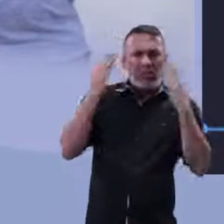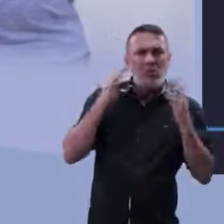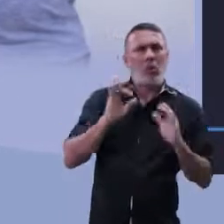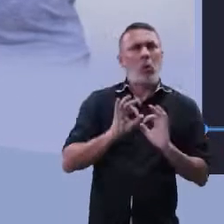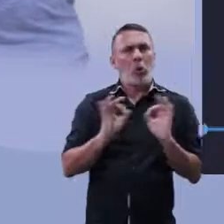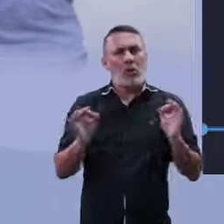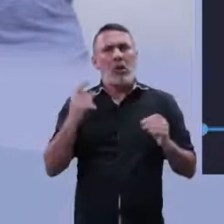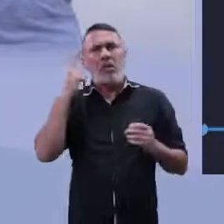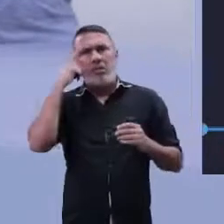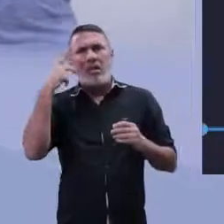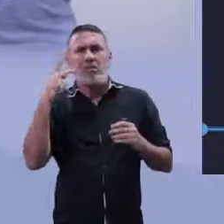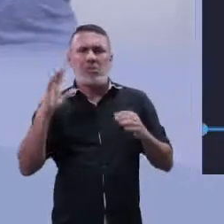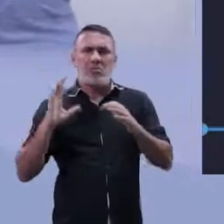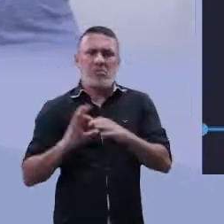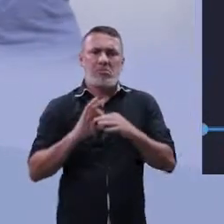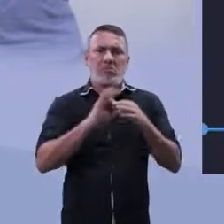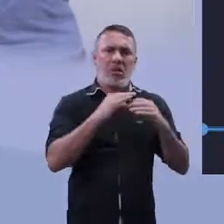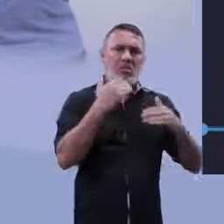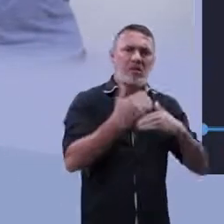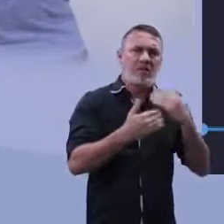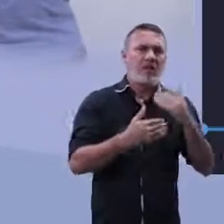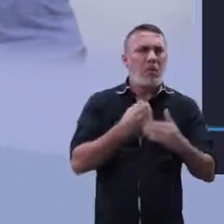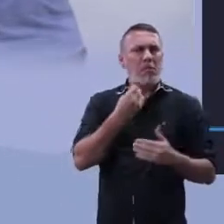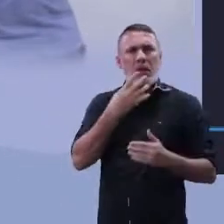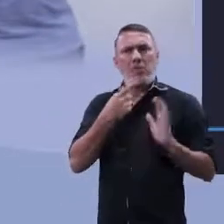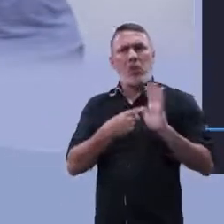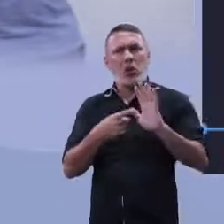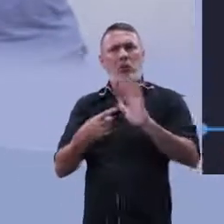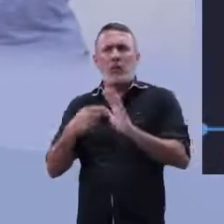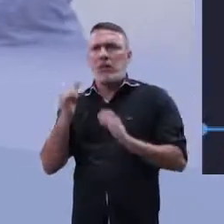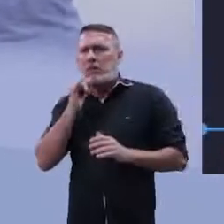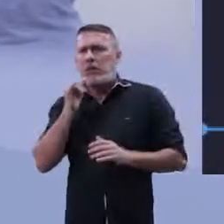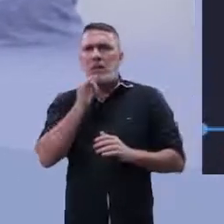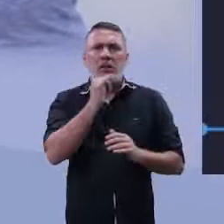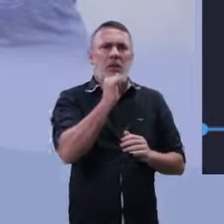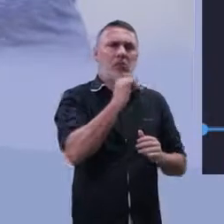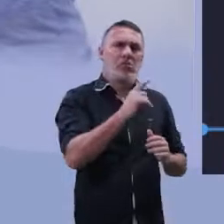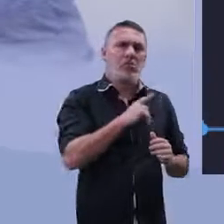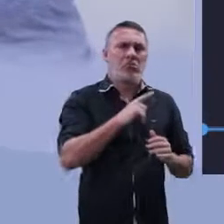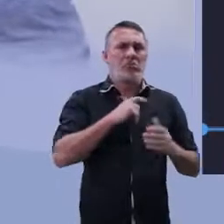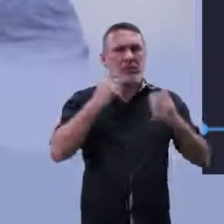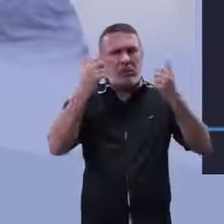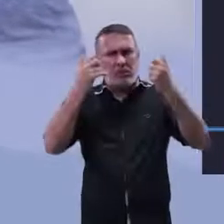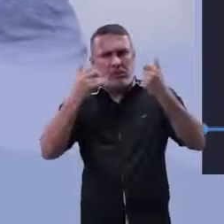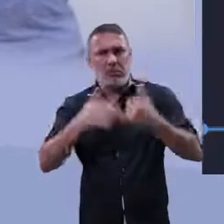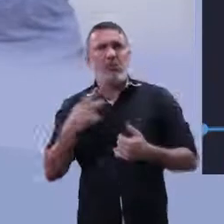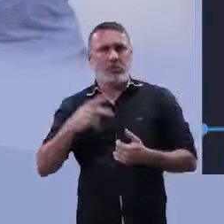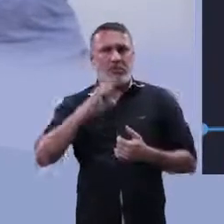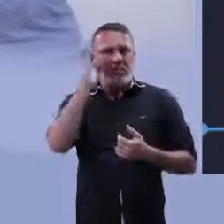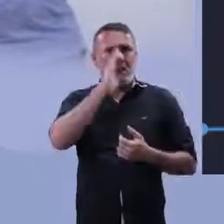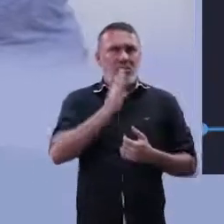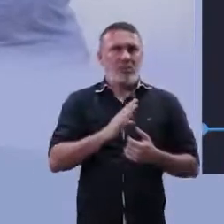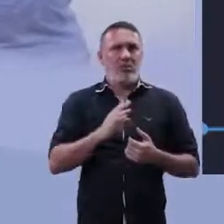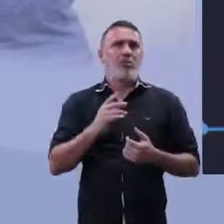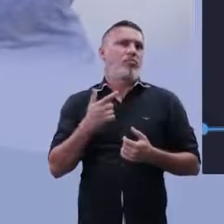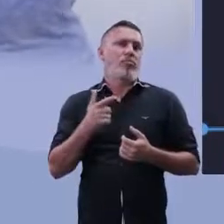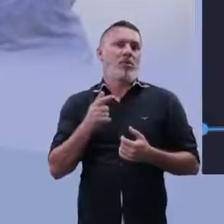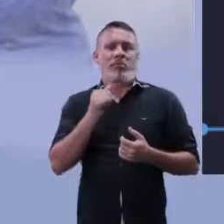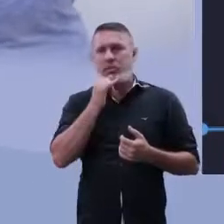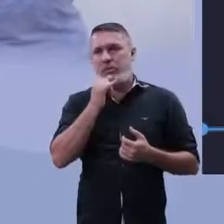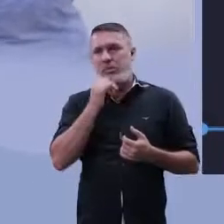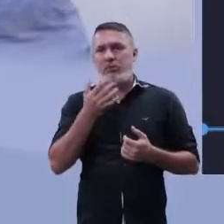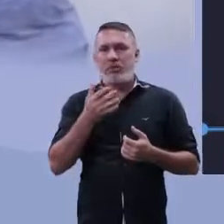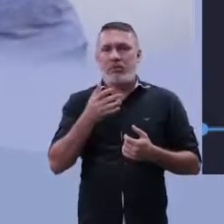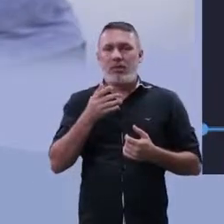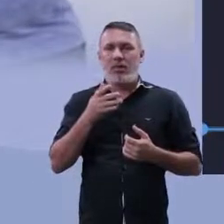né, satisfatória. As ideias foram desenvolvidas, né, as ideias desenvolvidas foram esclarecendo que no Brasil não